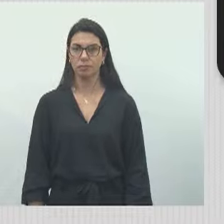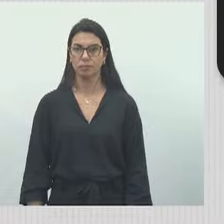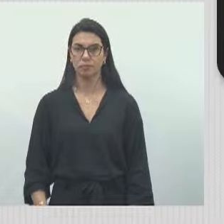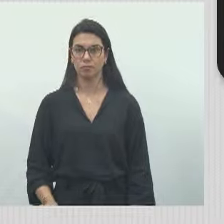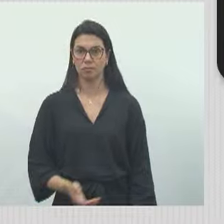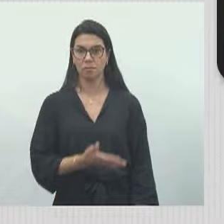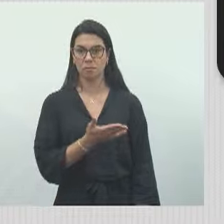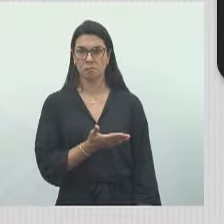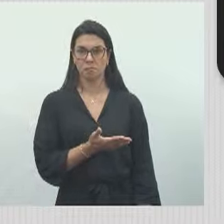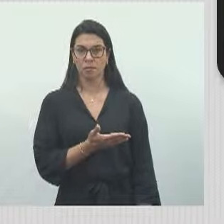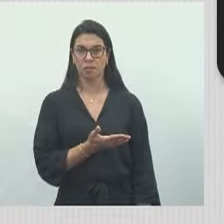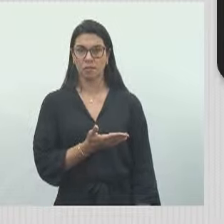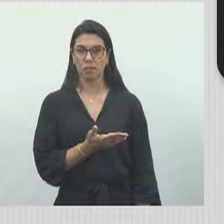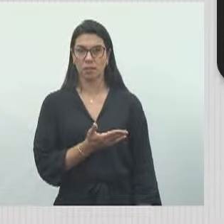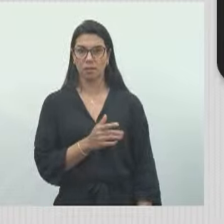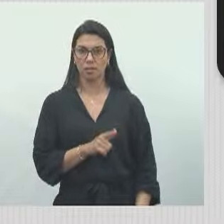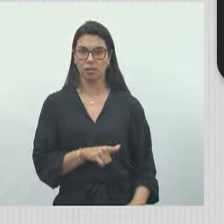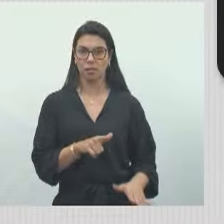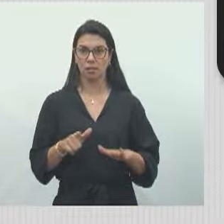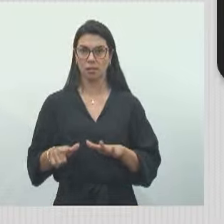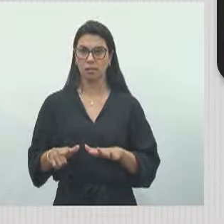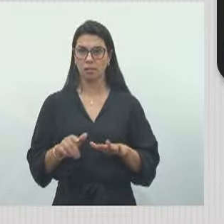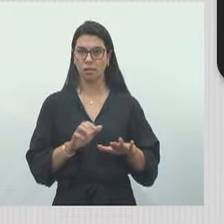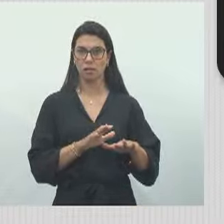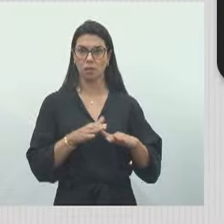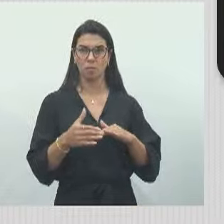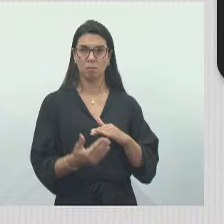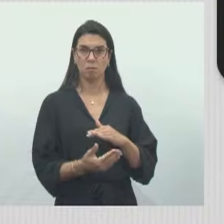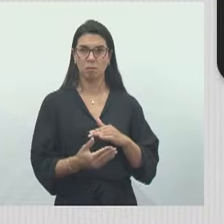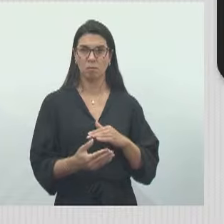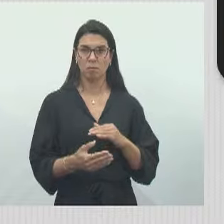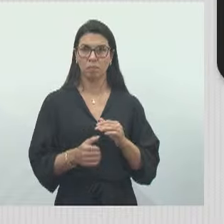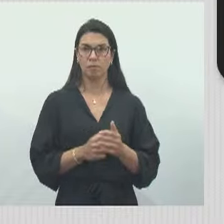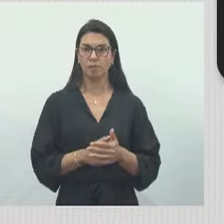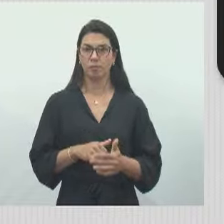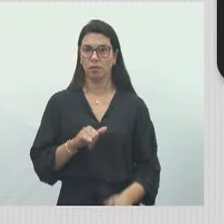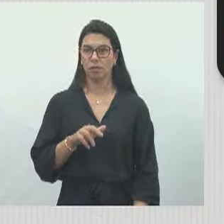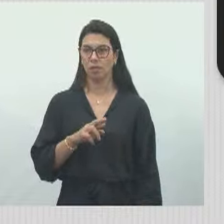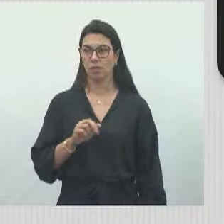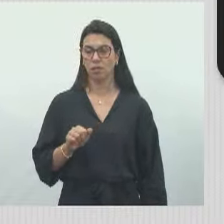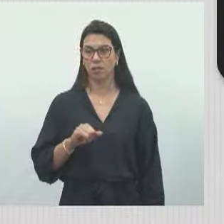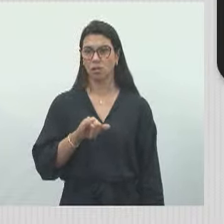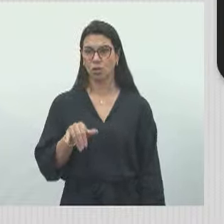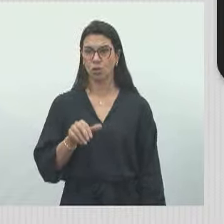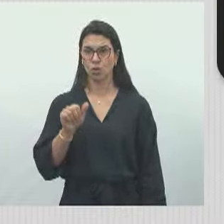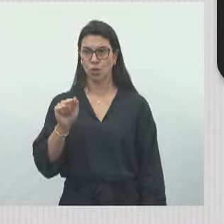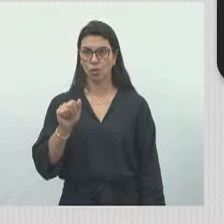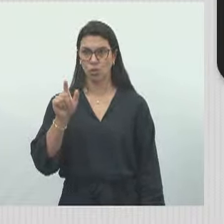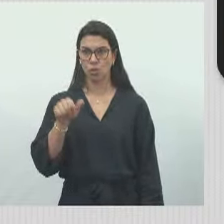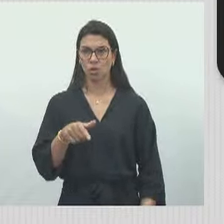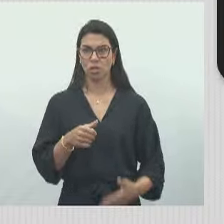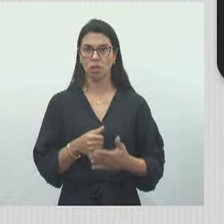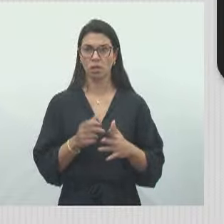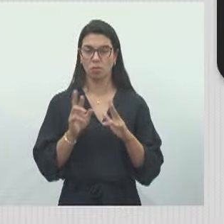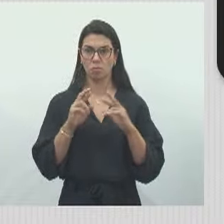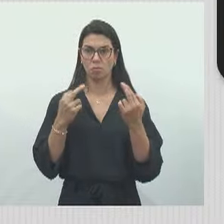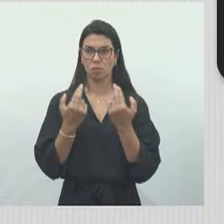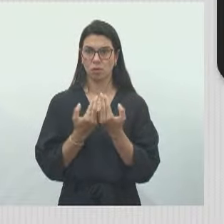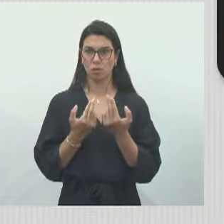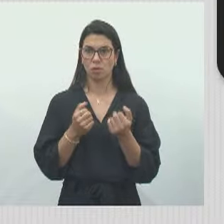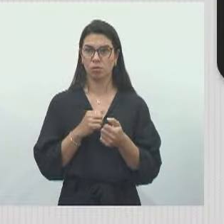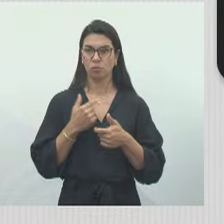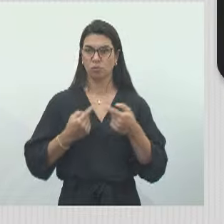Aí a gente teve aí essa semana, lá no Veraneira já, a gente teve numa reunião lá com os moradores, conversando, né? Aliás, a